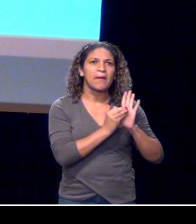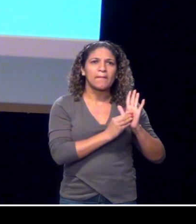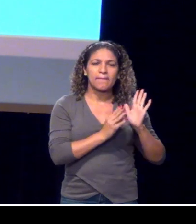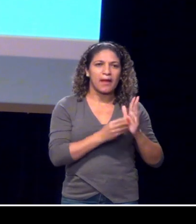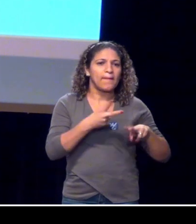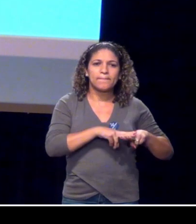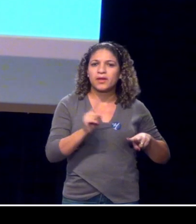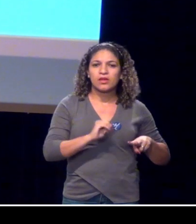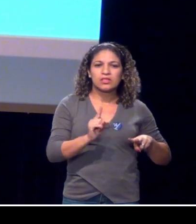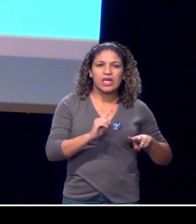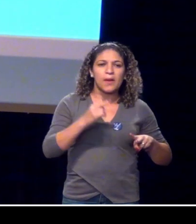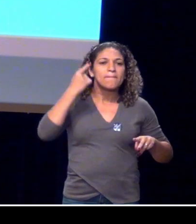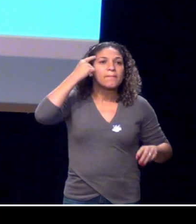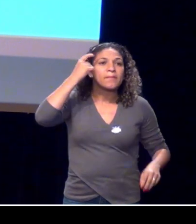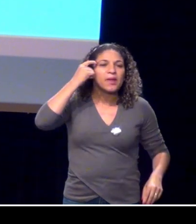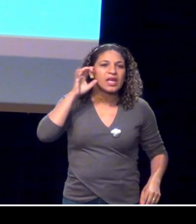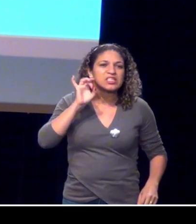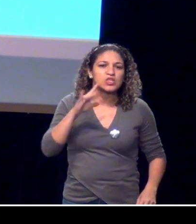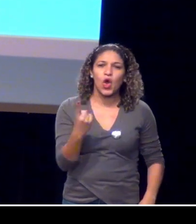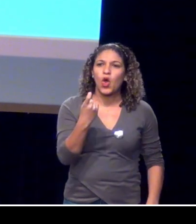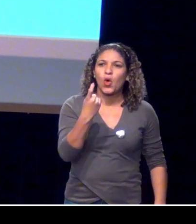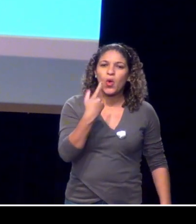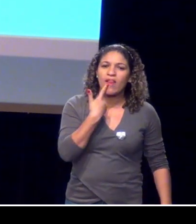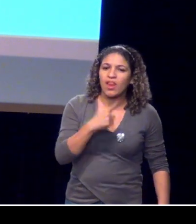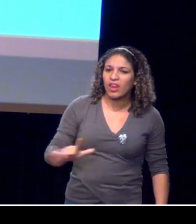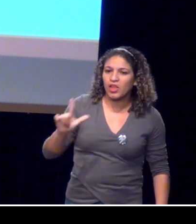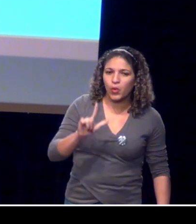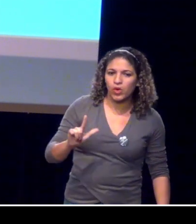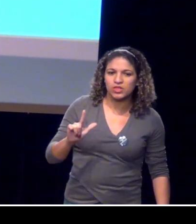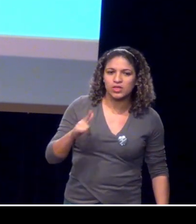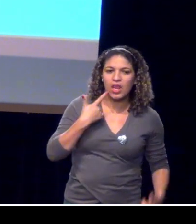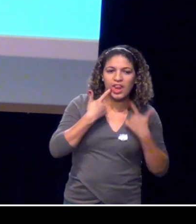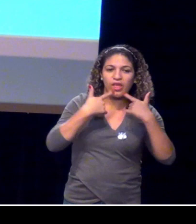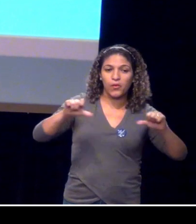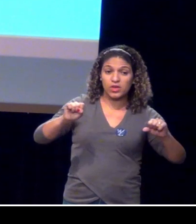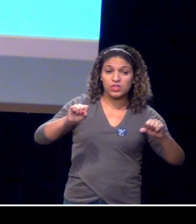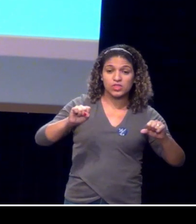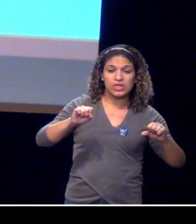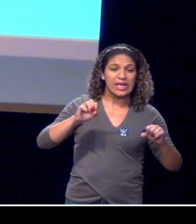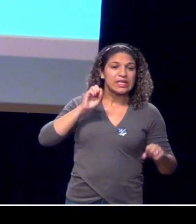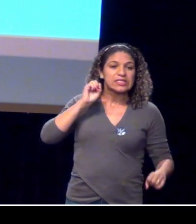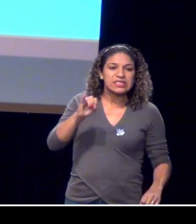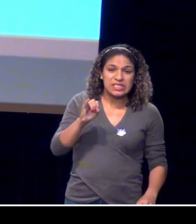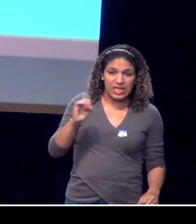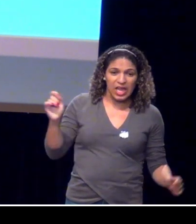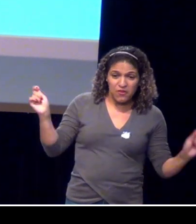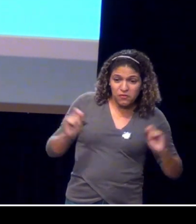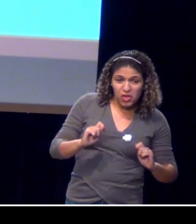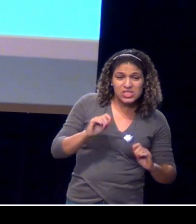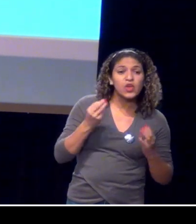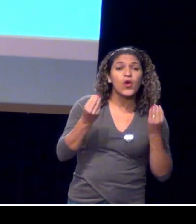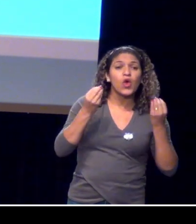posso também reduzir só a uma questão linguística. Porque, se assim fosse, nenhuma